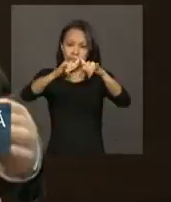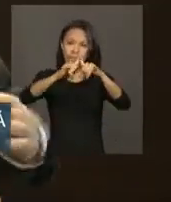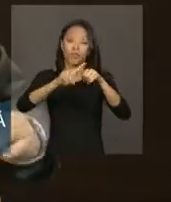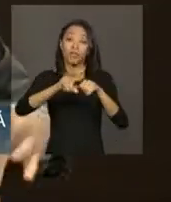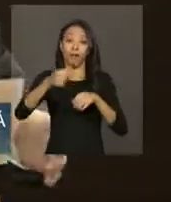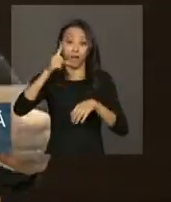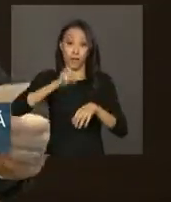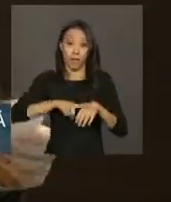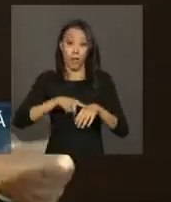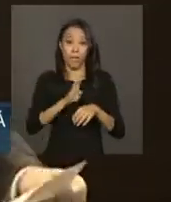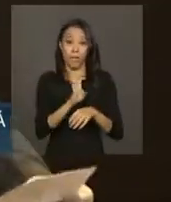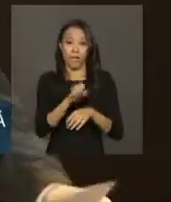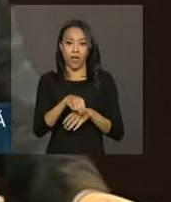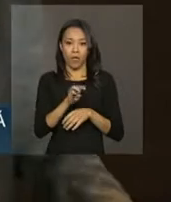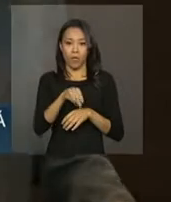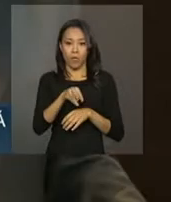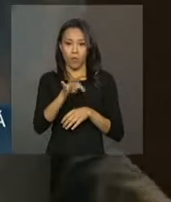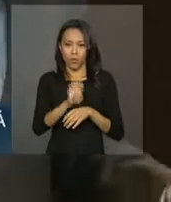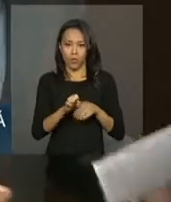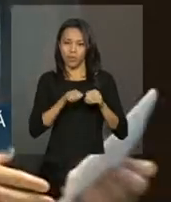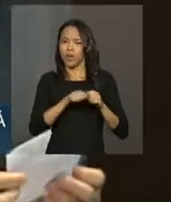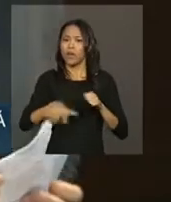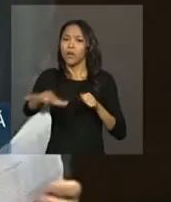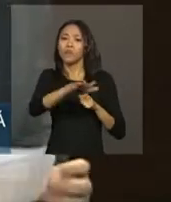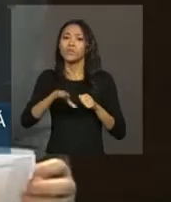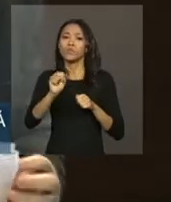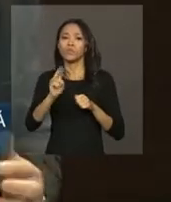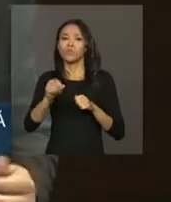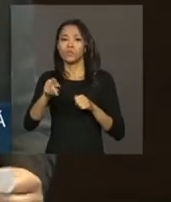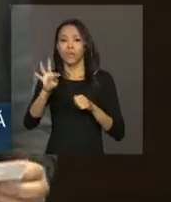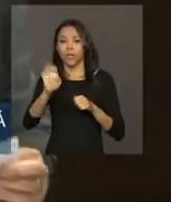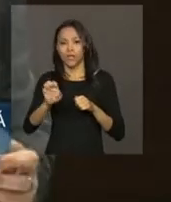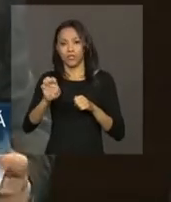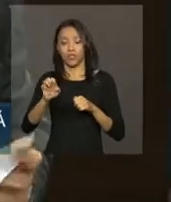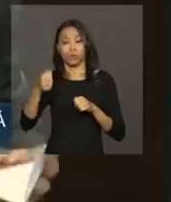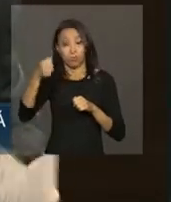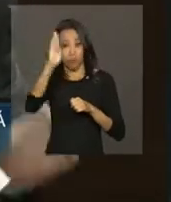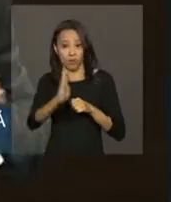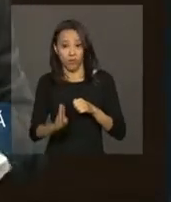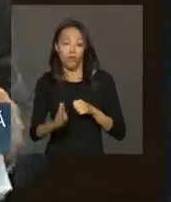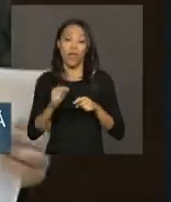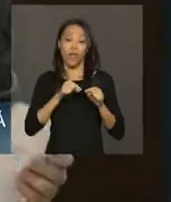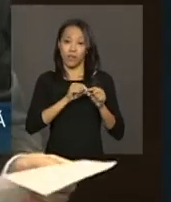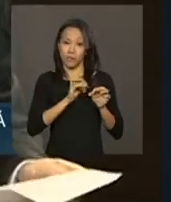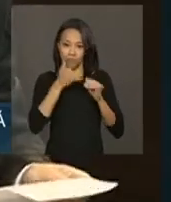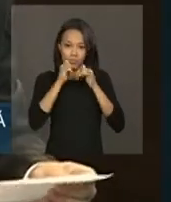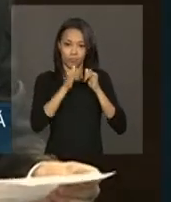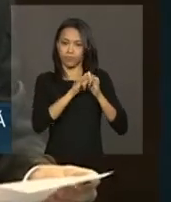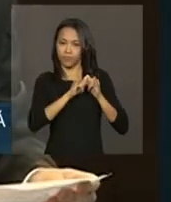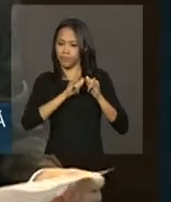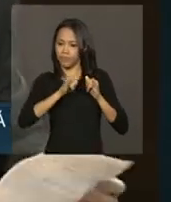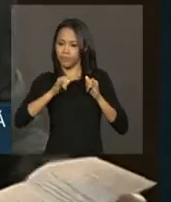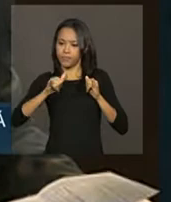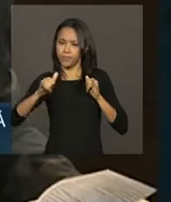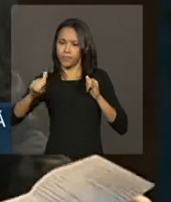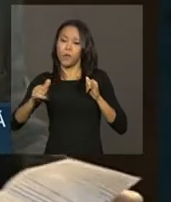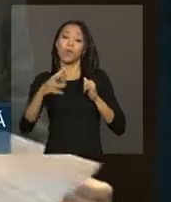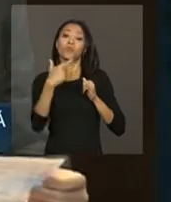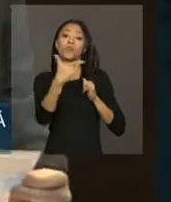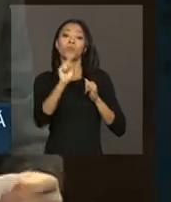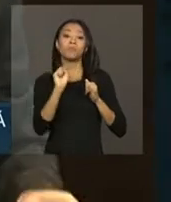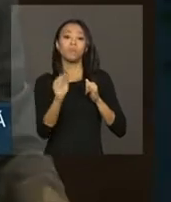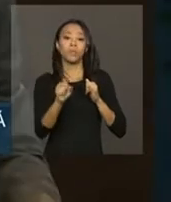ligar Belo Monte à região Sudeste do país essa linha terá então a extensão de